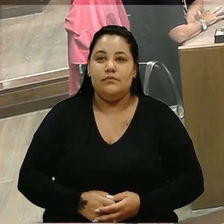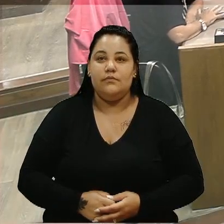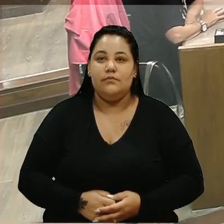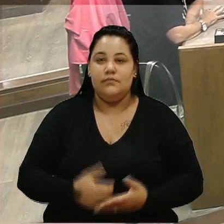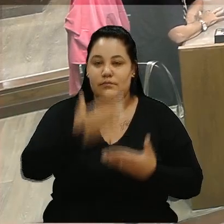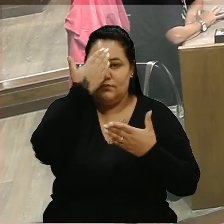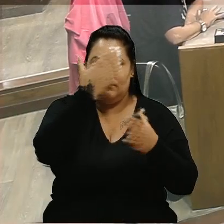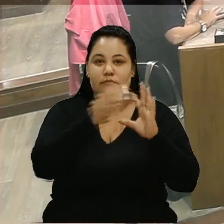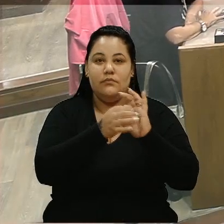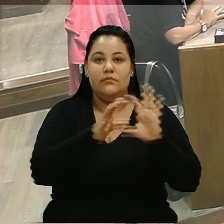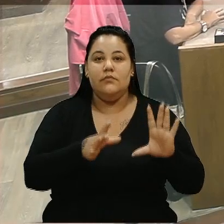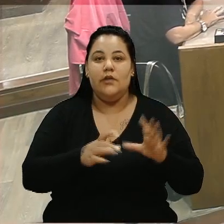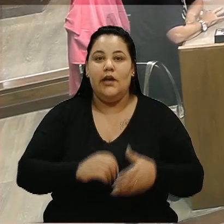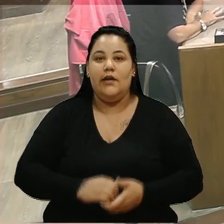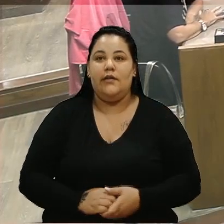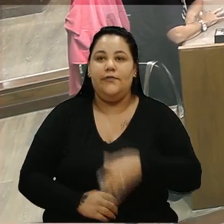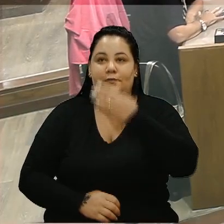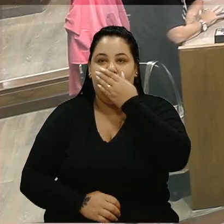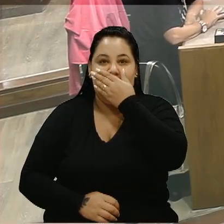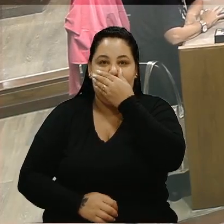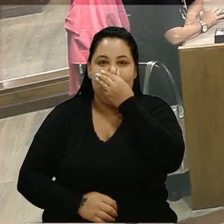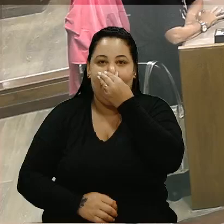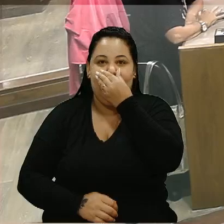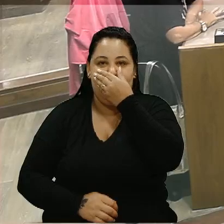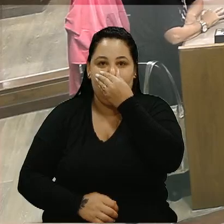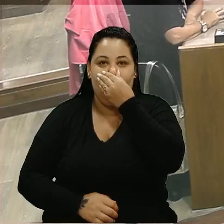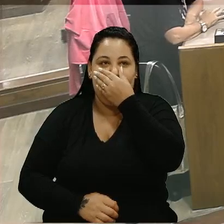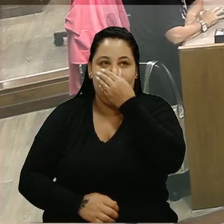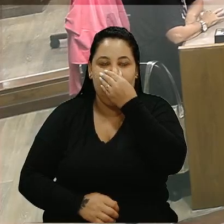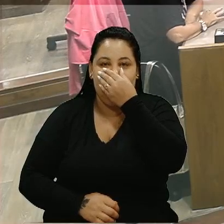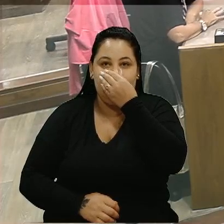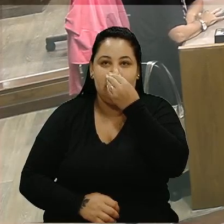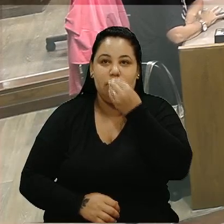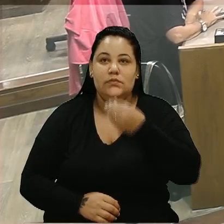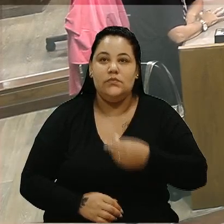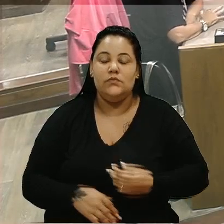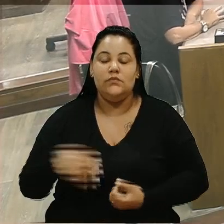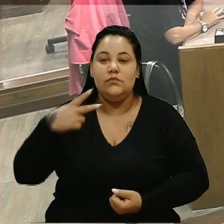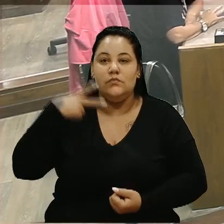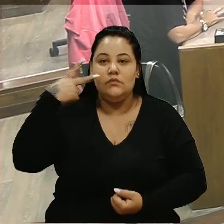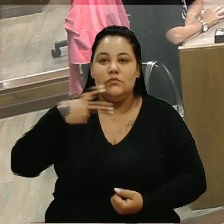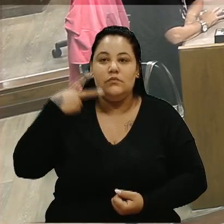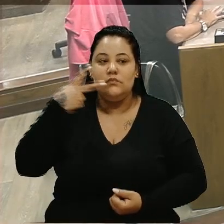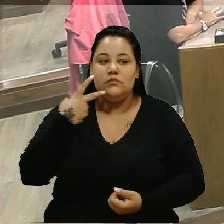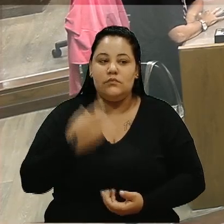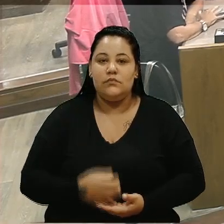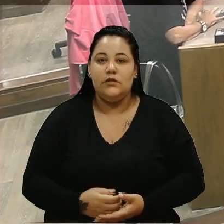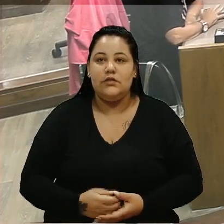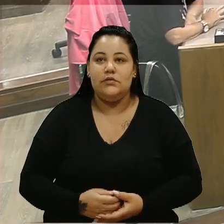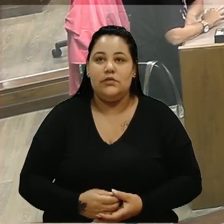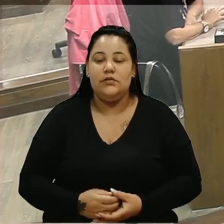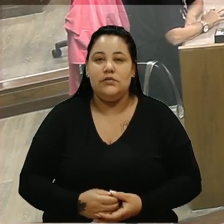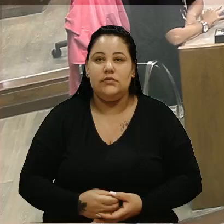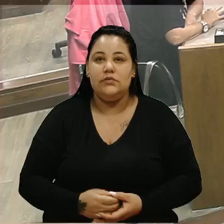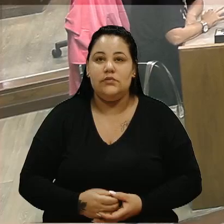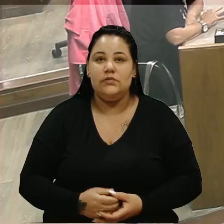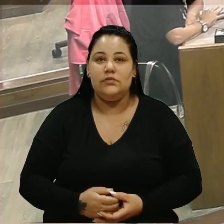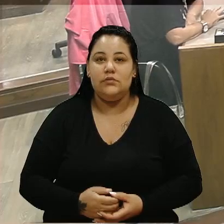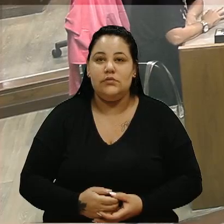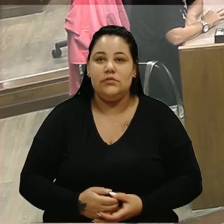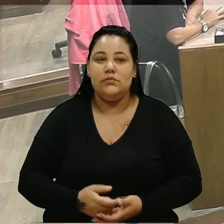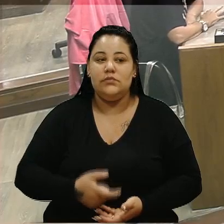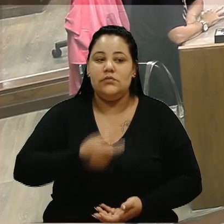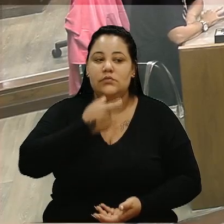Agradeço e abro mão. Obrigado, meu amigo vereador dessa casa, vereador